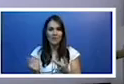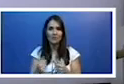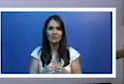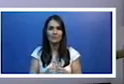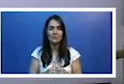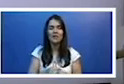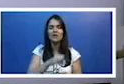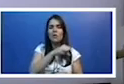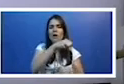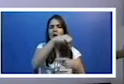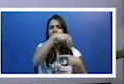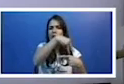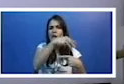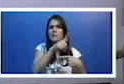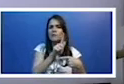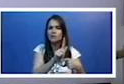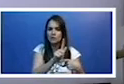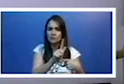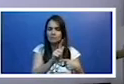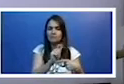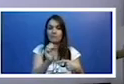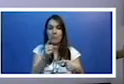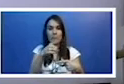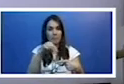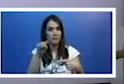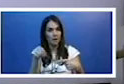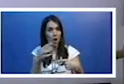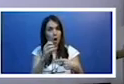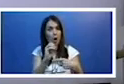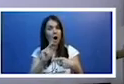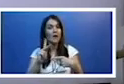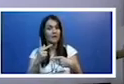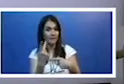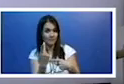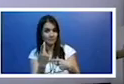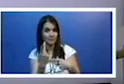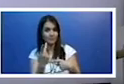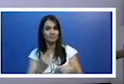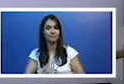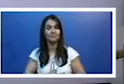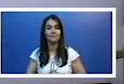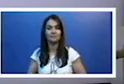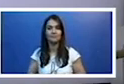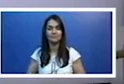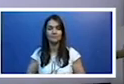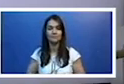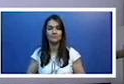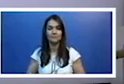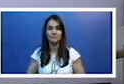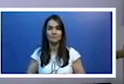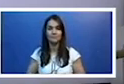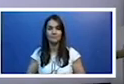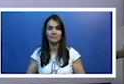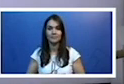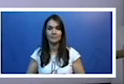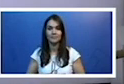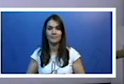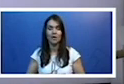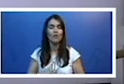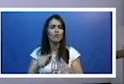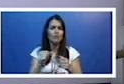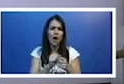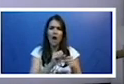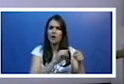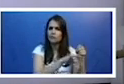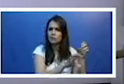número de X do grupo hidroxila. Vamos ver aqui o exemplo. Magnésio, que é o hidróxido de magnésio. A gente faz aqui a